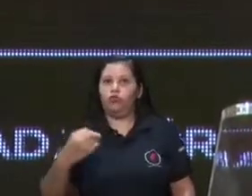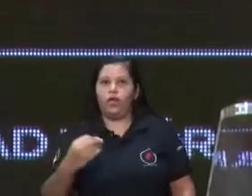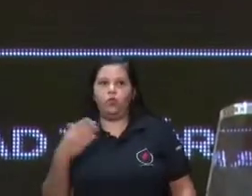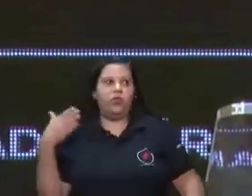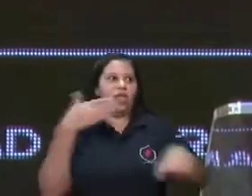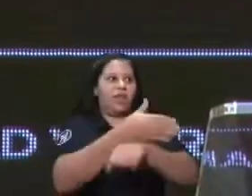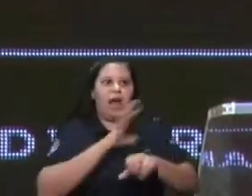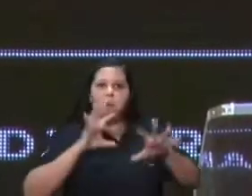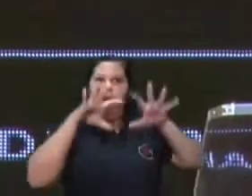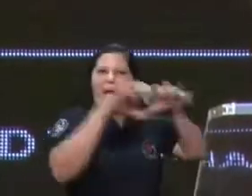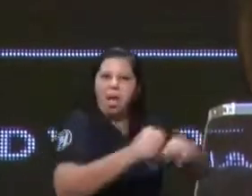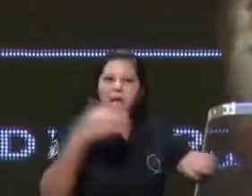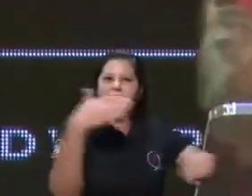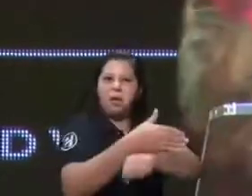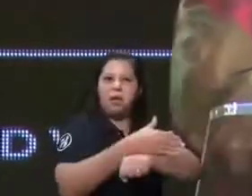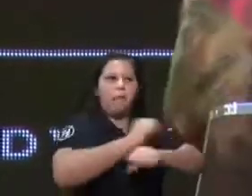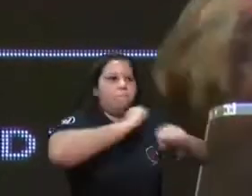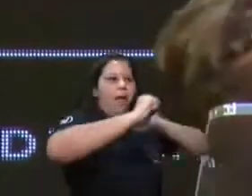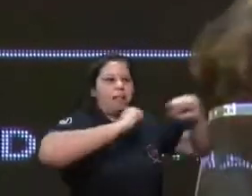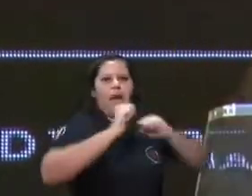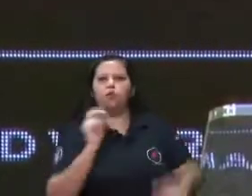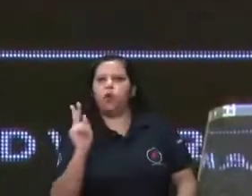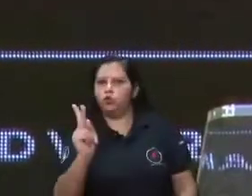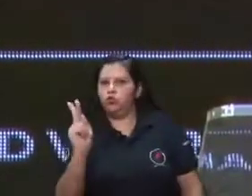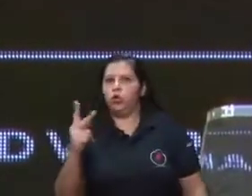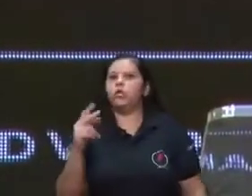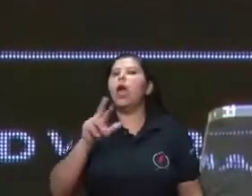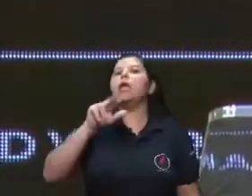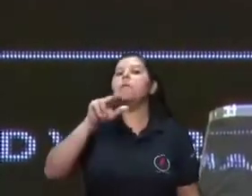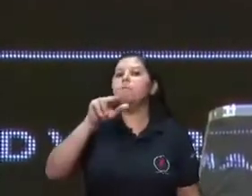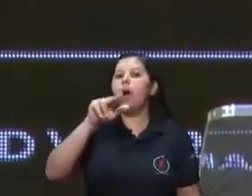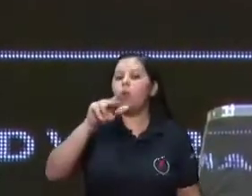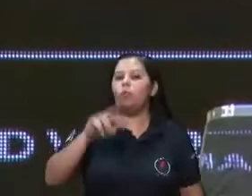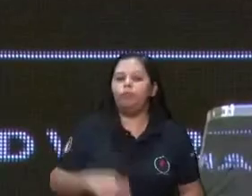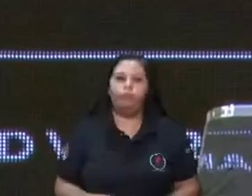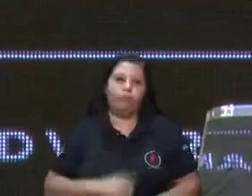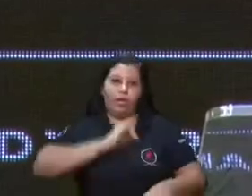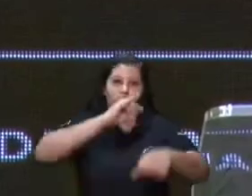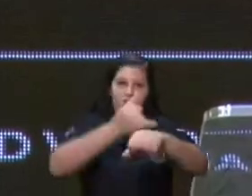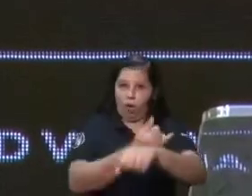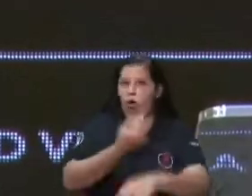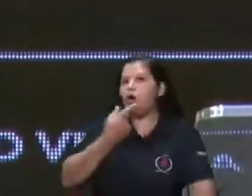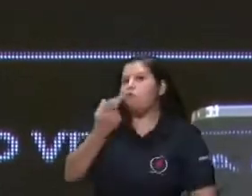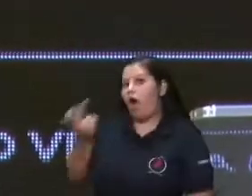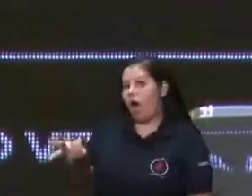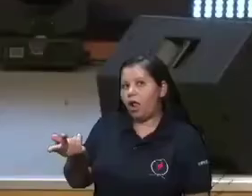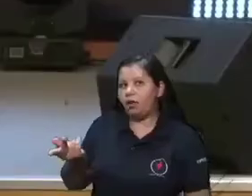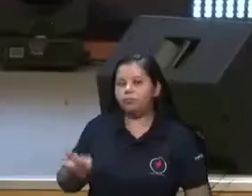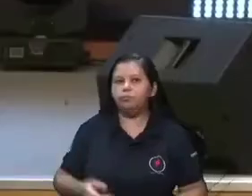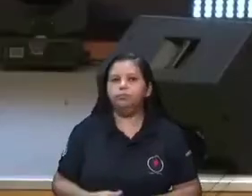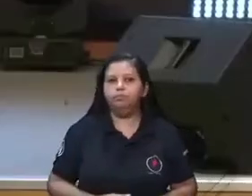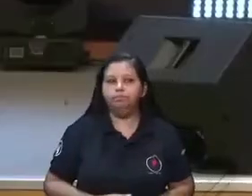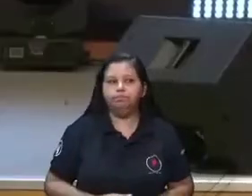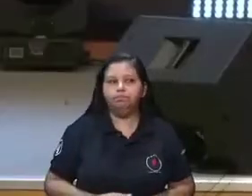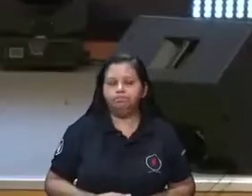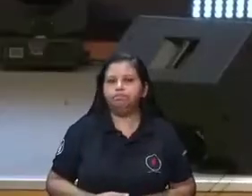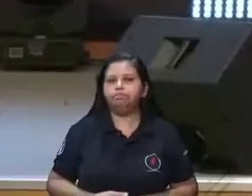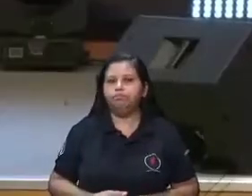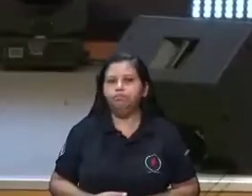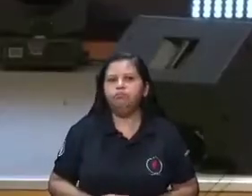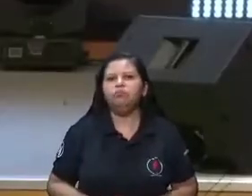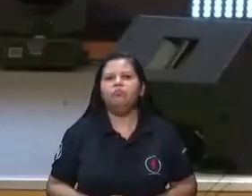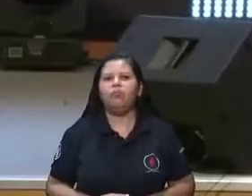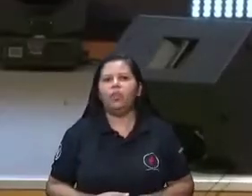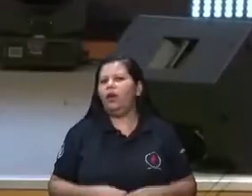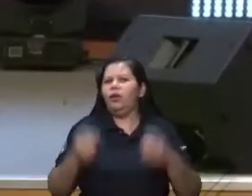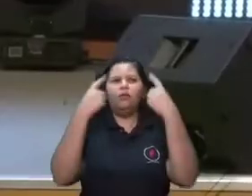Simeão e Levi são irmãos. Está dizendo Jacó: as suas espadas são instrumentos de violência. No seu